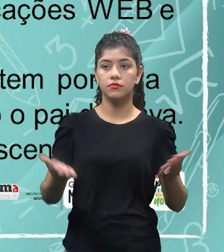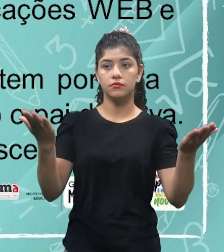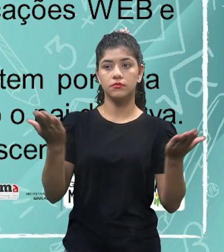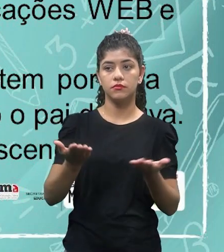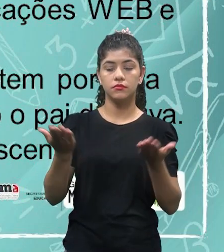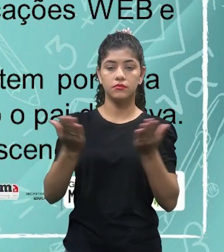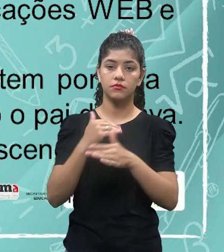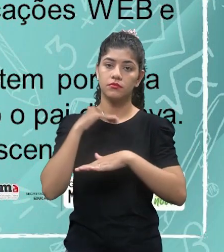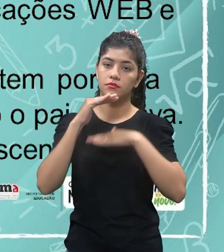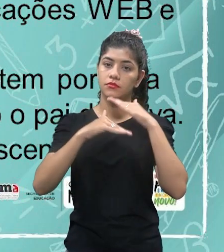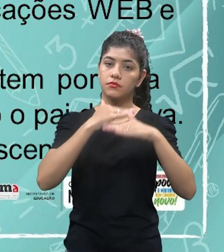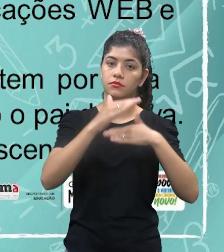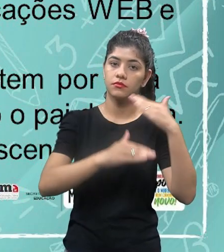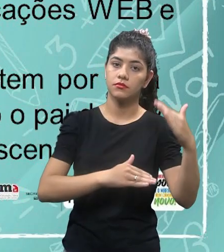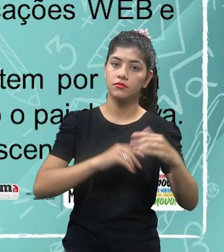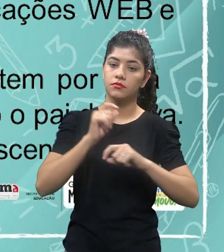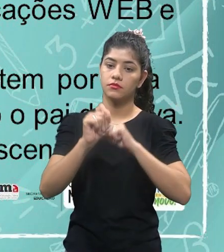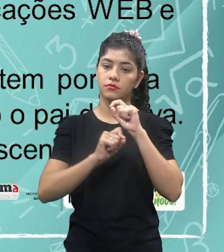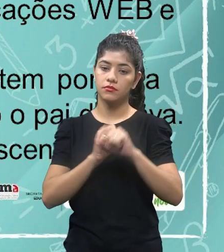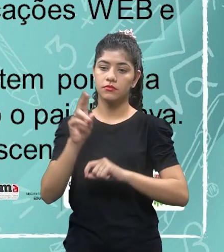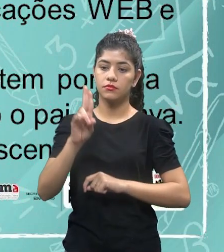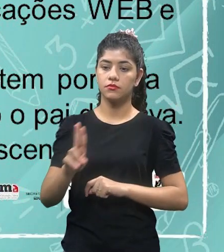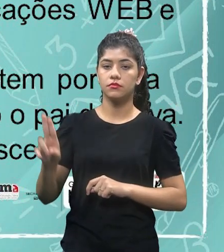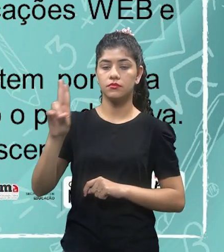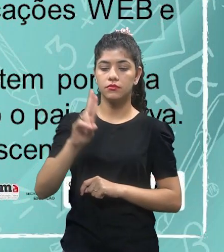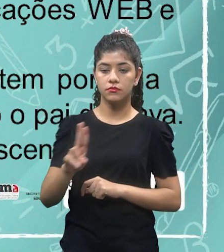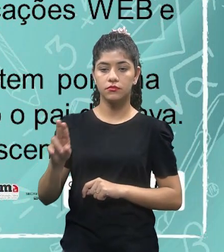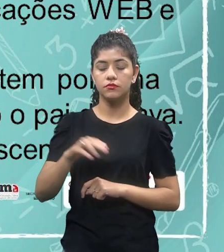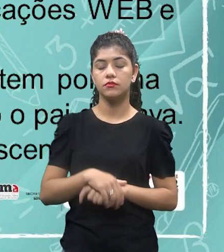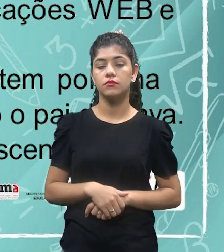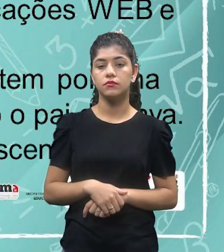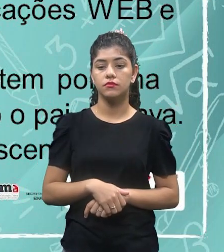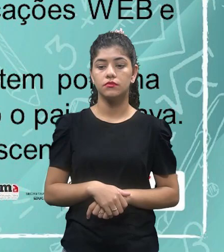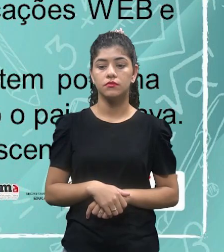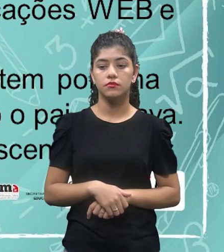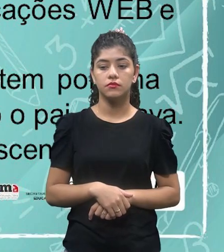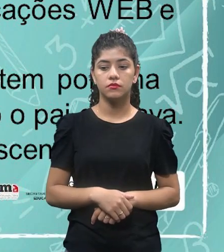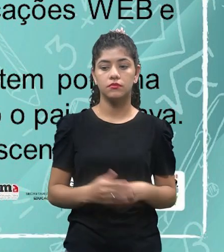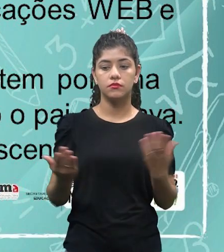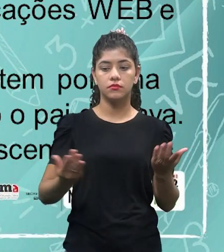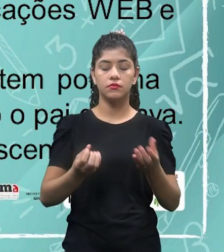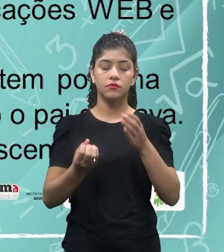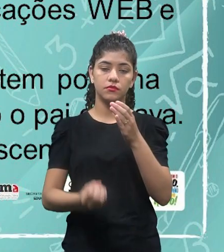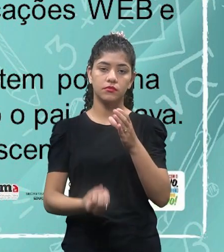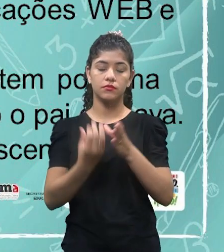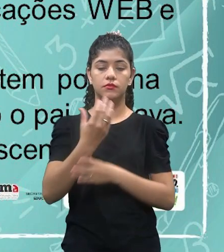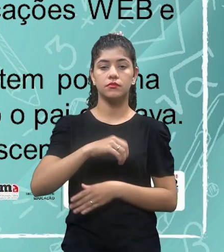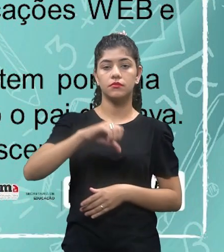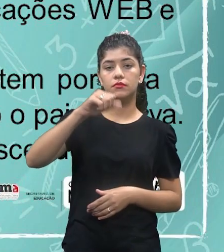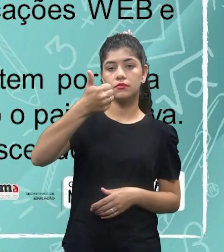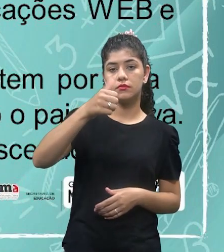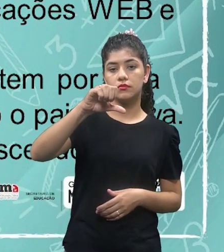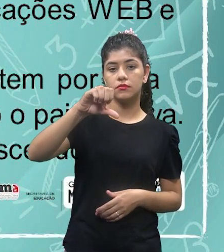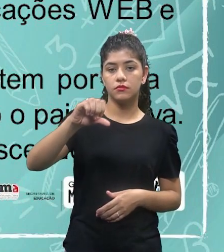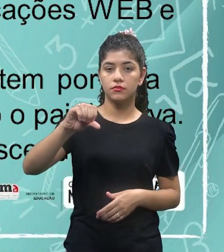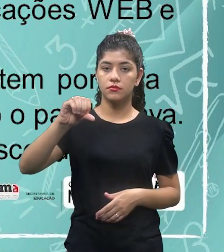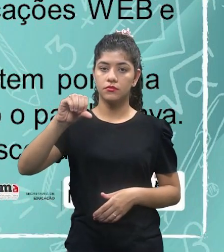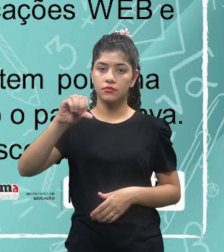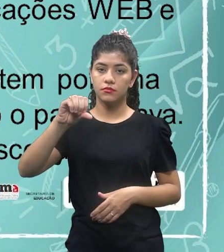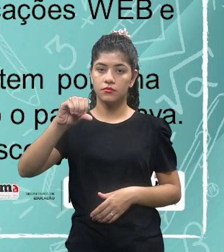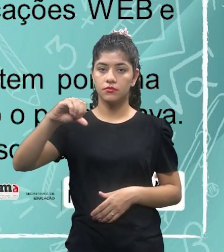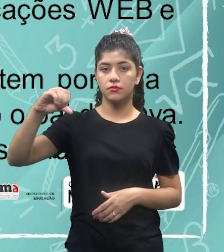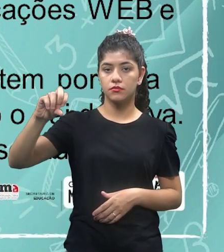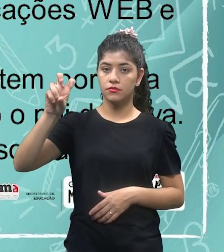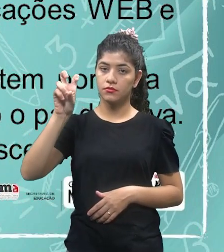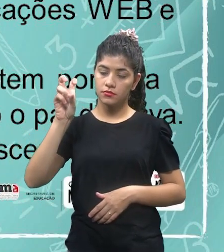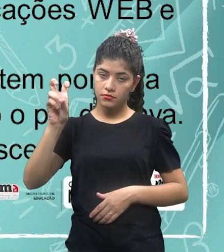atualidade no desenvolvimento de aplicações web e mobile. O Java foi criado em 1995 na empresa